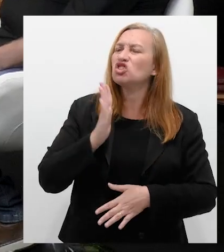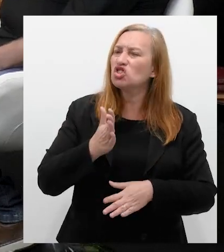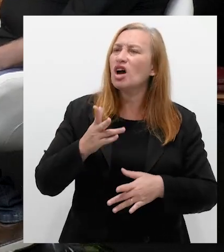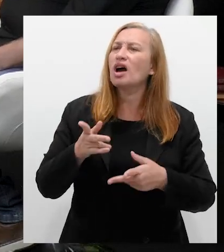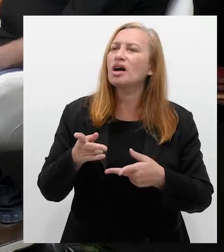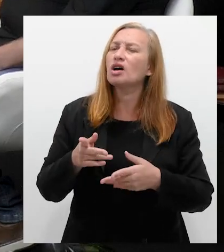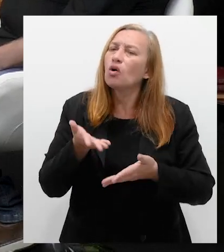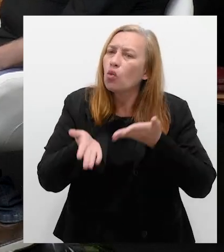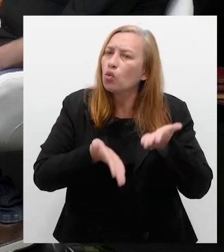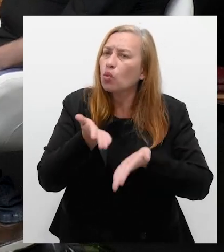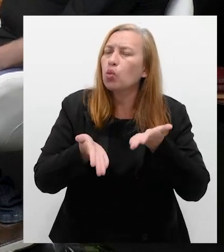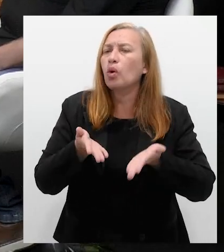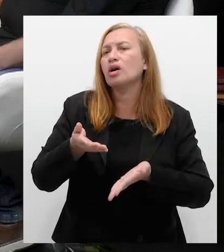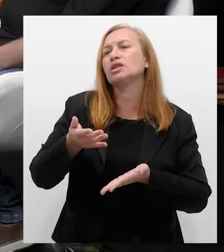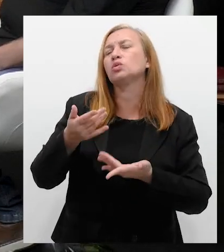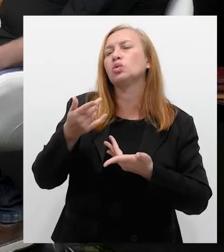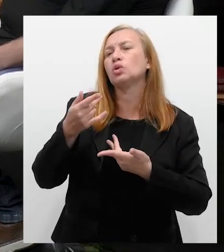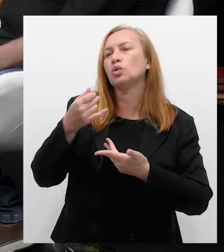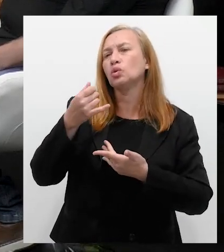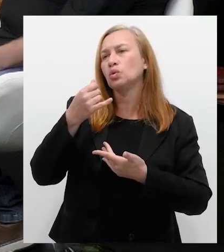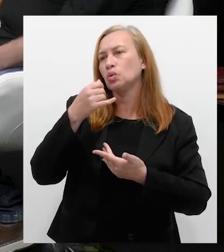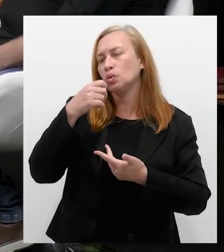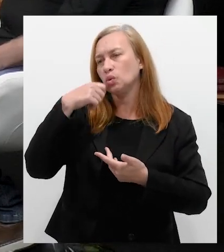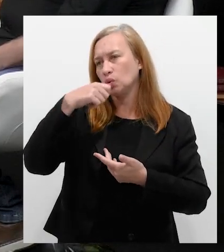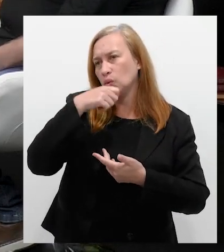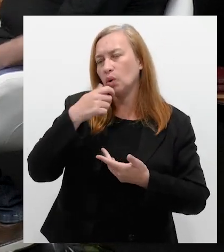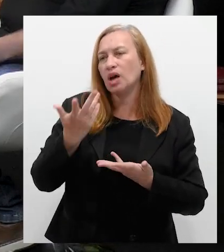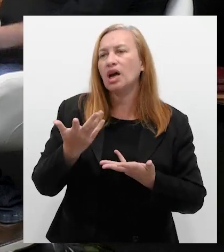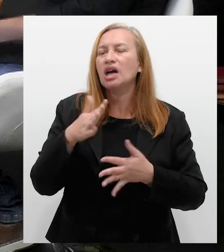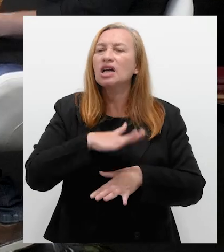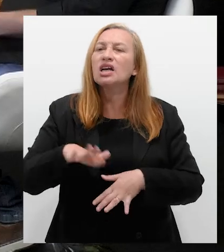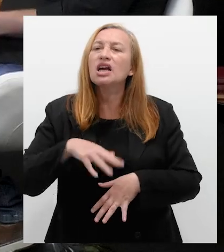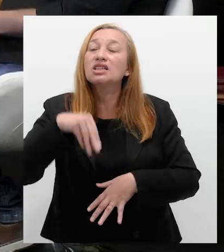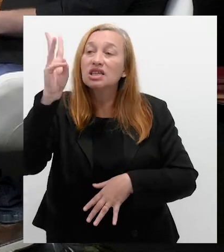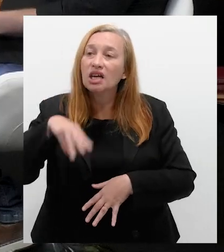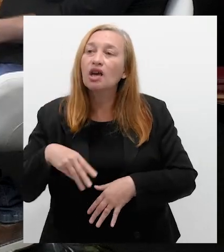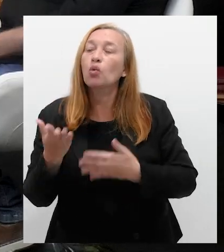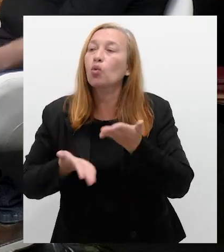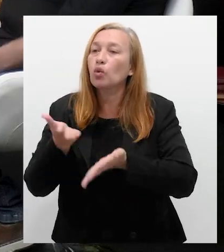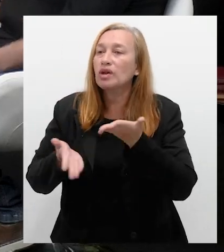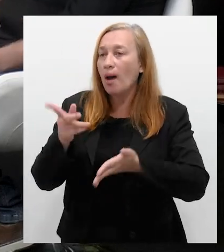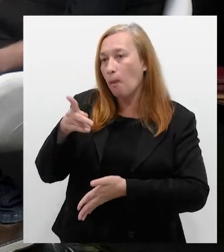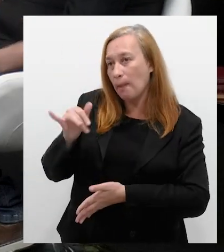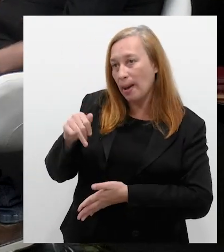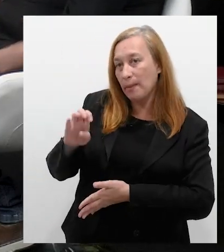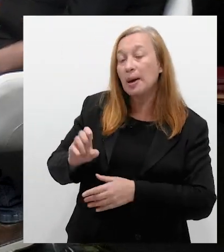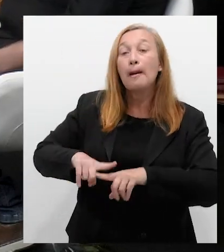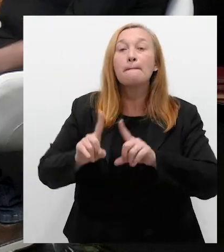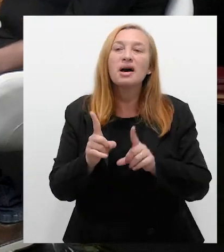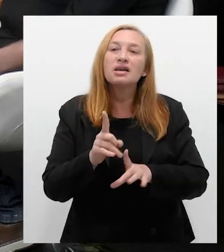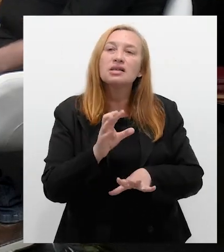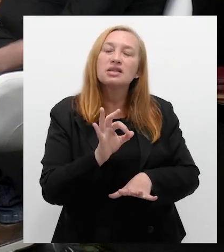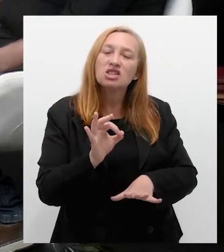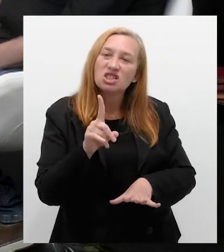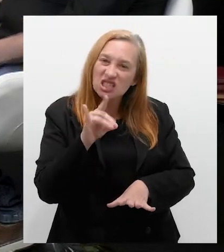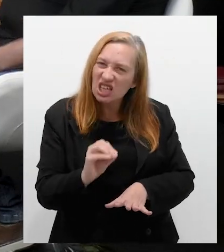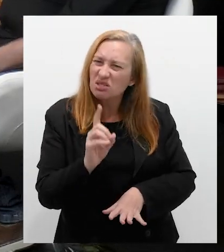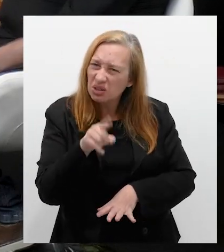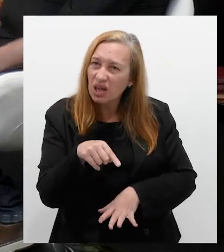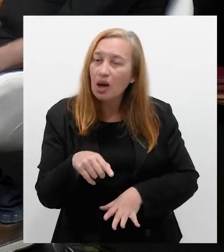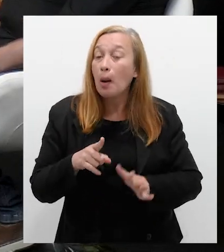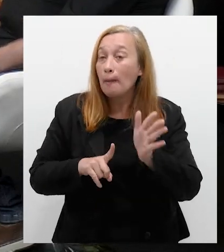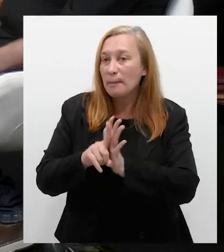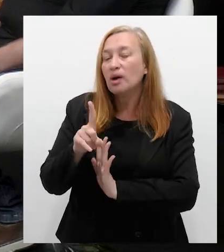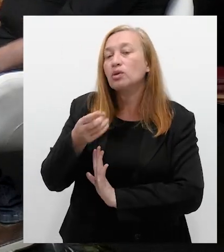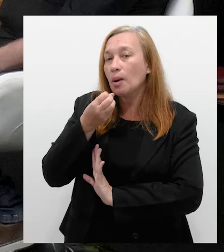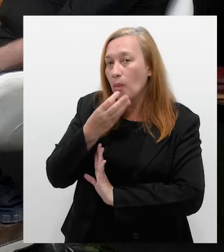já deve ter cuidado com a dentição, né? Se for criança, quem tem que cuidar disso muito são os pais, né? Mas é logo desde cedo, né? É